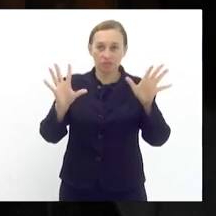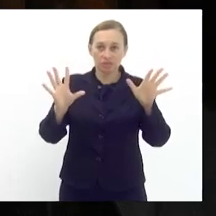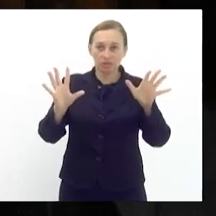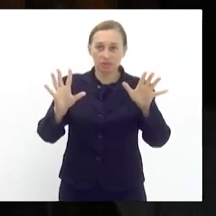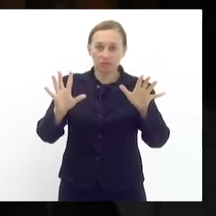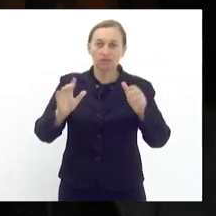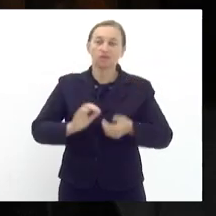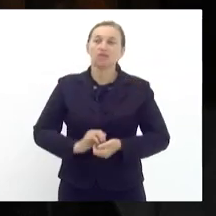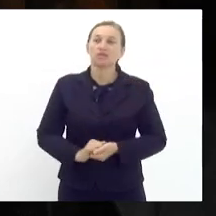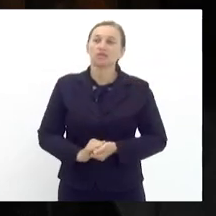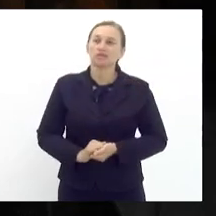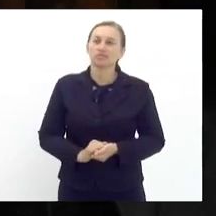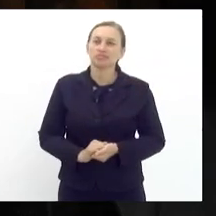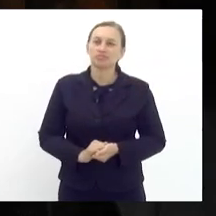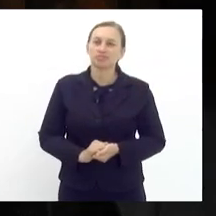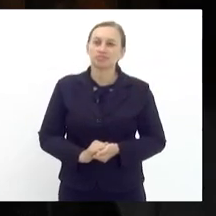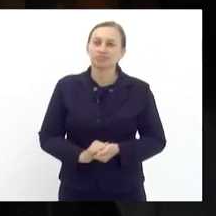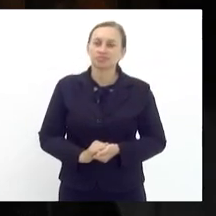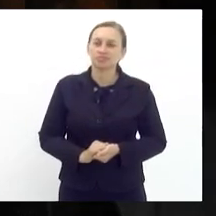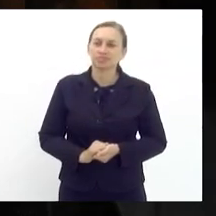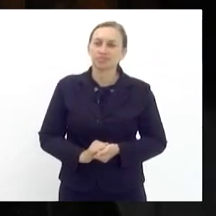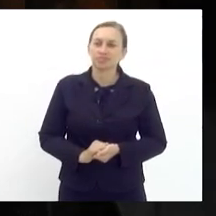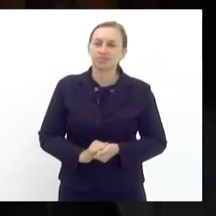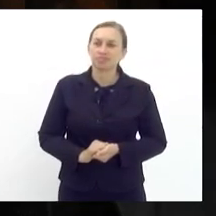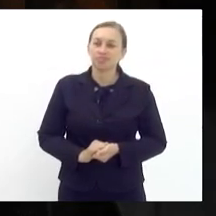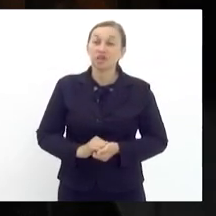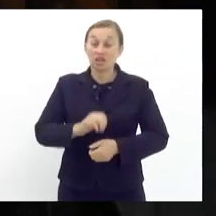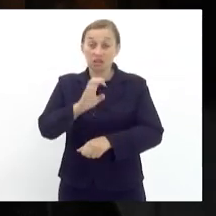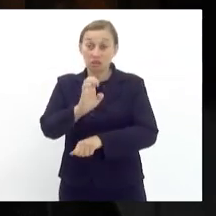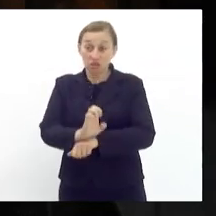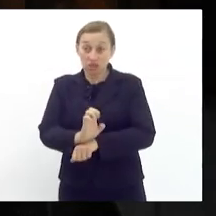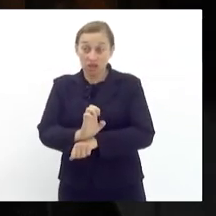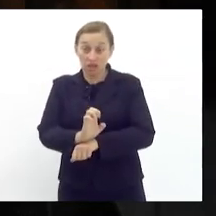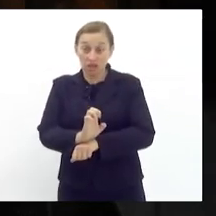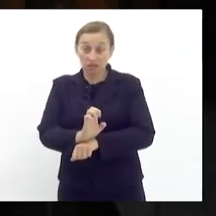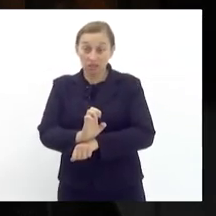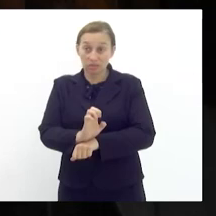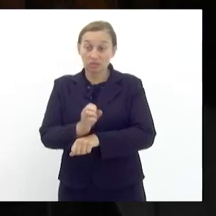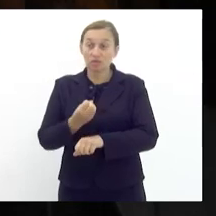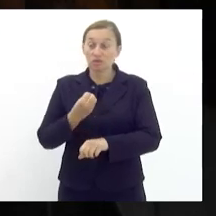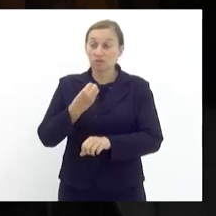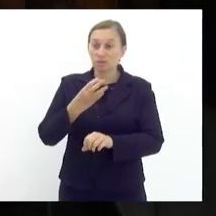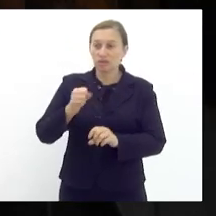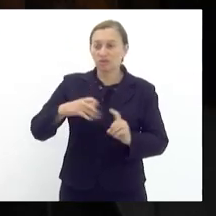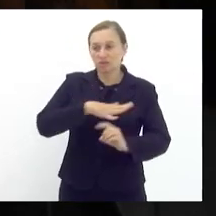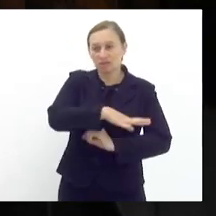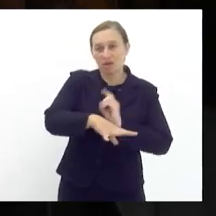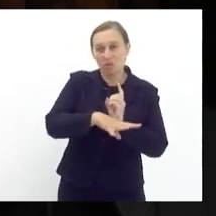atinja a meta de ser um estado de bem-estar social